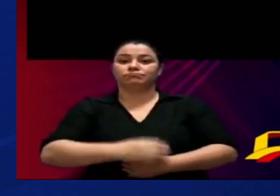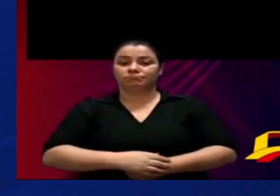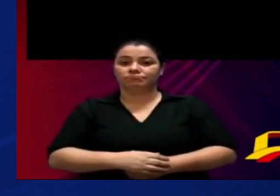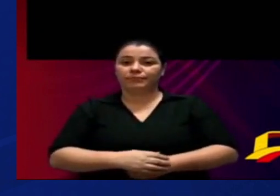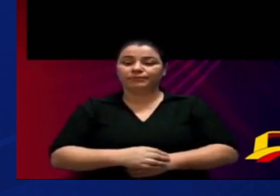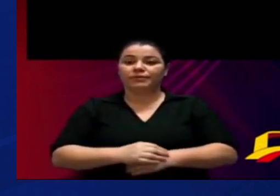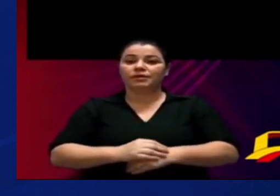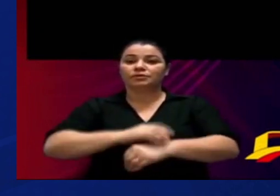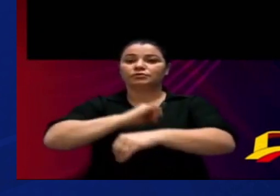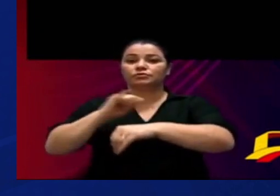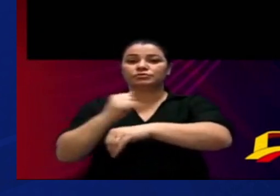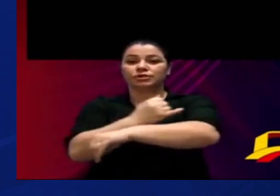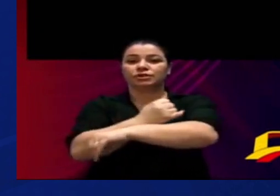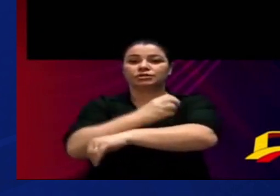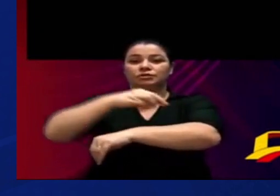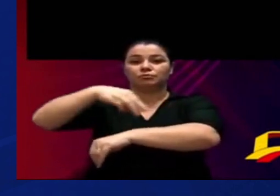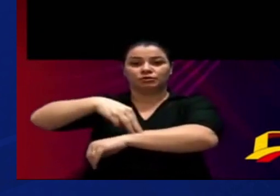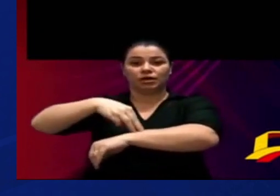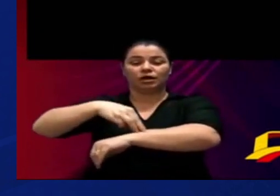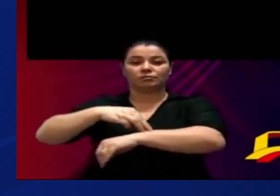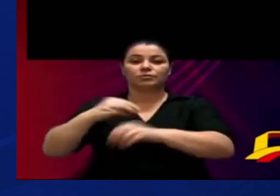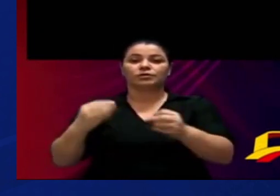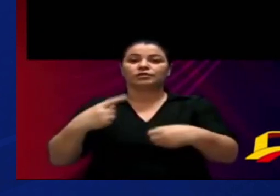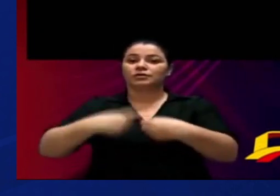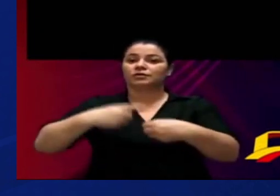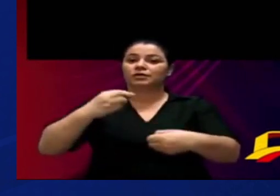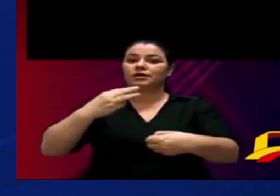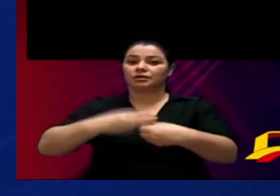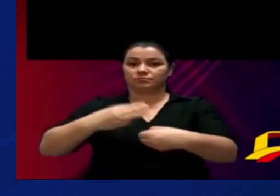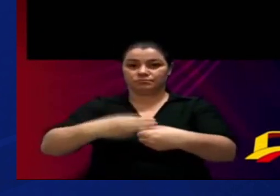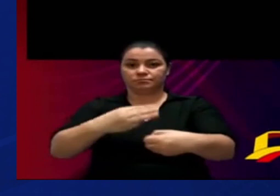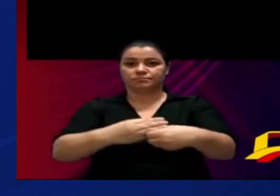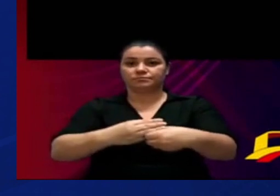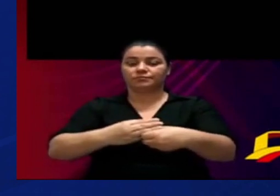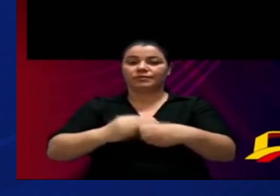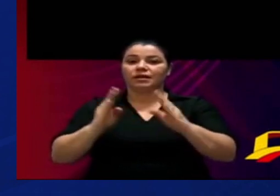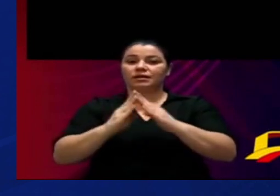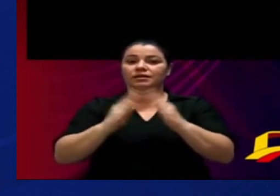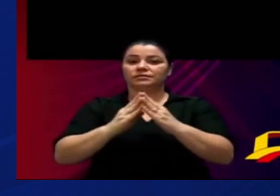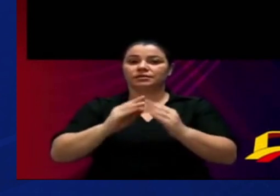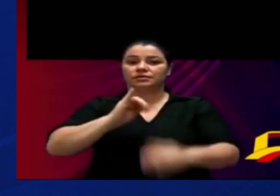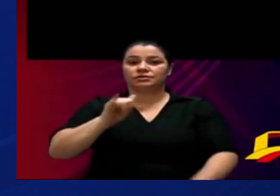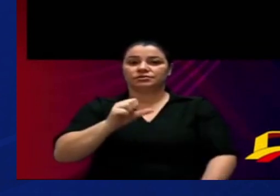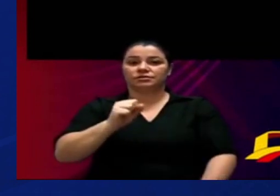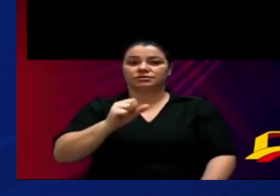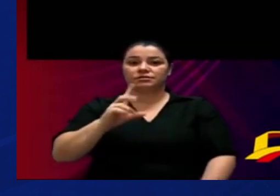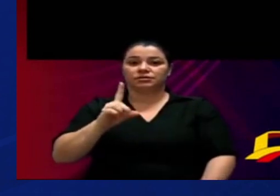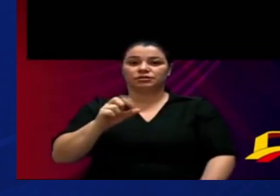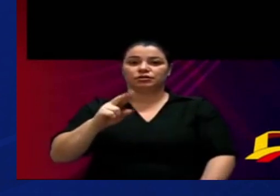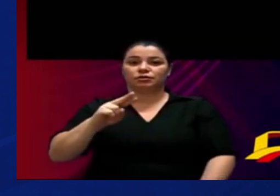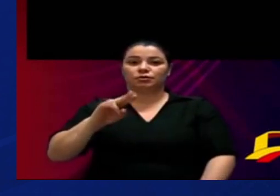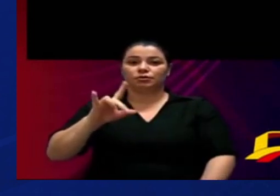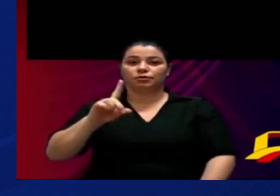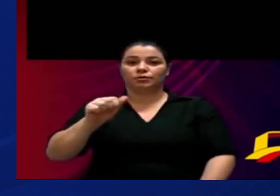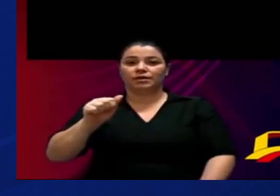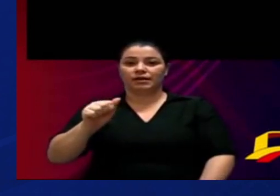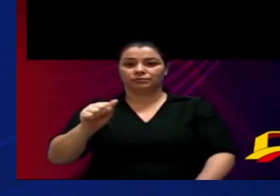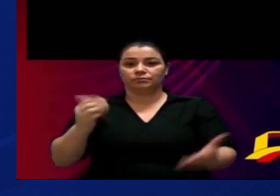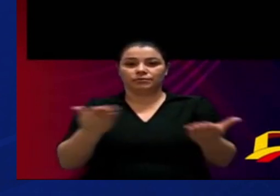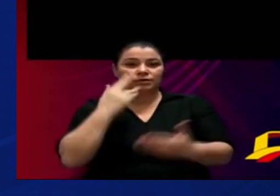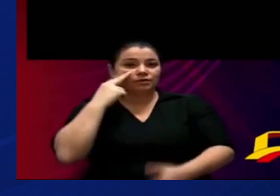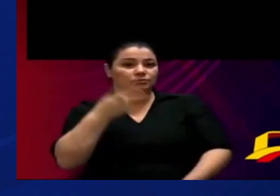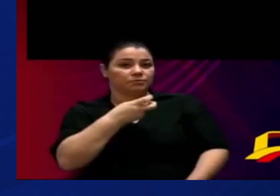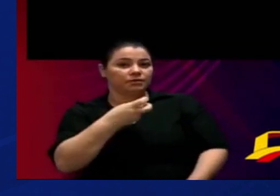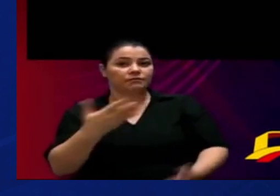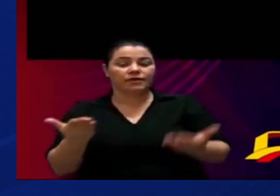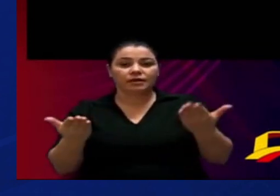no Jardim Montreal, na Escola Municipal Jaci Dourado Mattielli. Aí veja a senhora, vereadora Yara. A